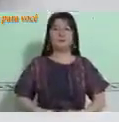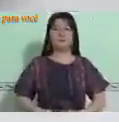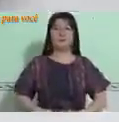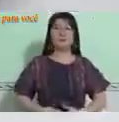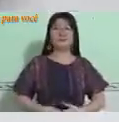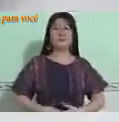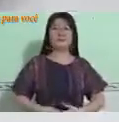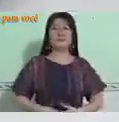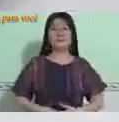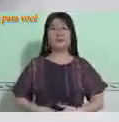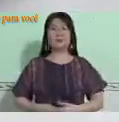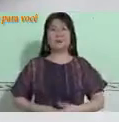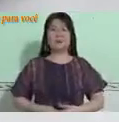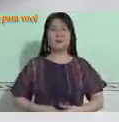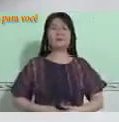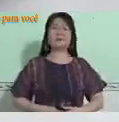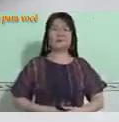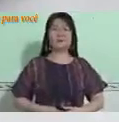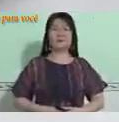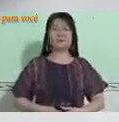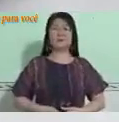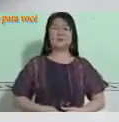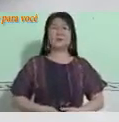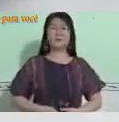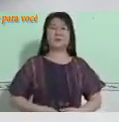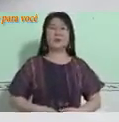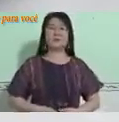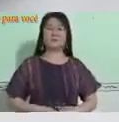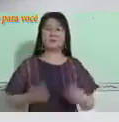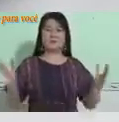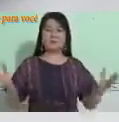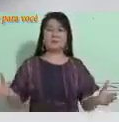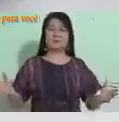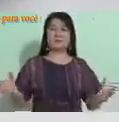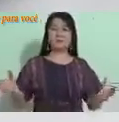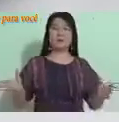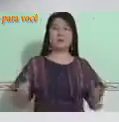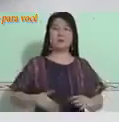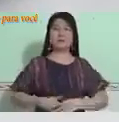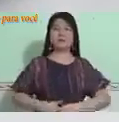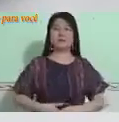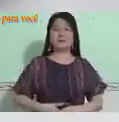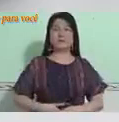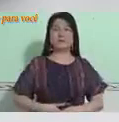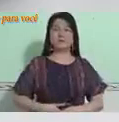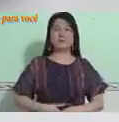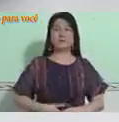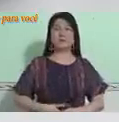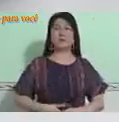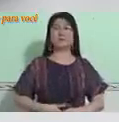as necessidades respiratórias da pessoa, vírgula, por isso é fluxo de ar, vírgula, frequência respiratória, acento